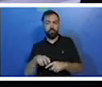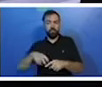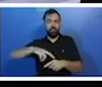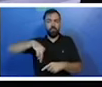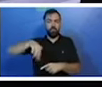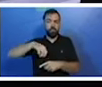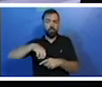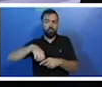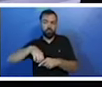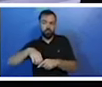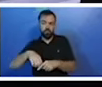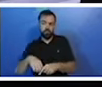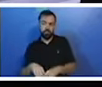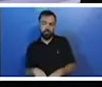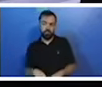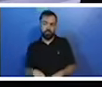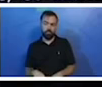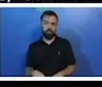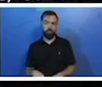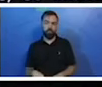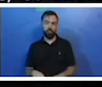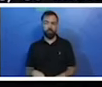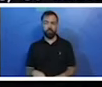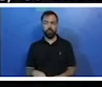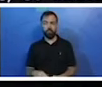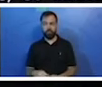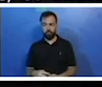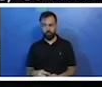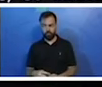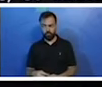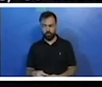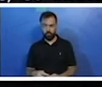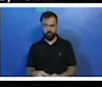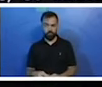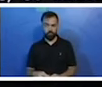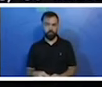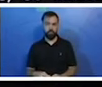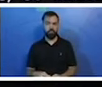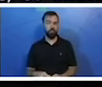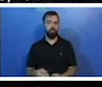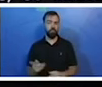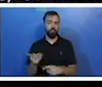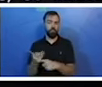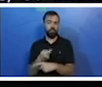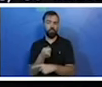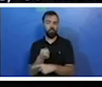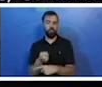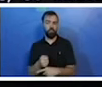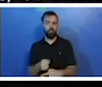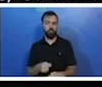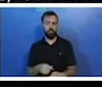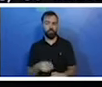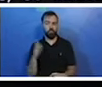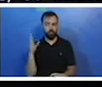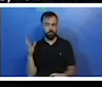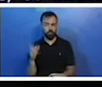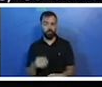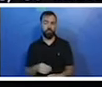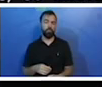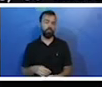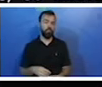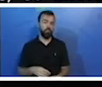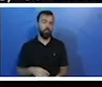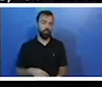assim tentando conseguir uma maior pontuação para tentar vencer os adversários. Também temos o ciclismo de